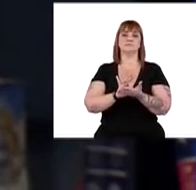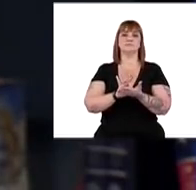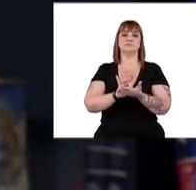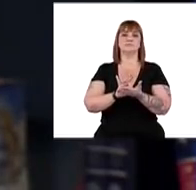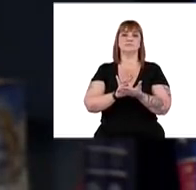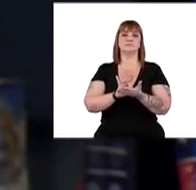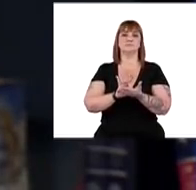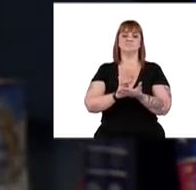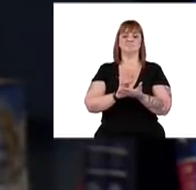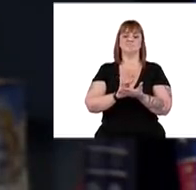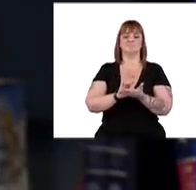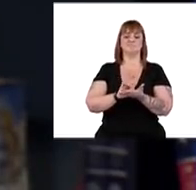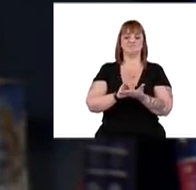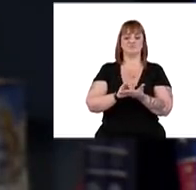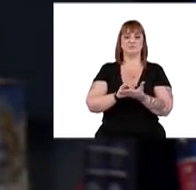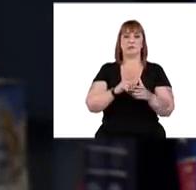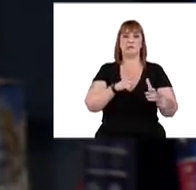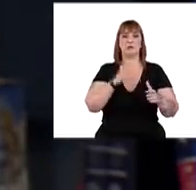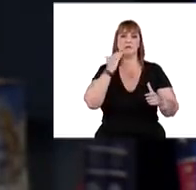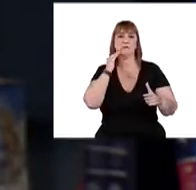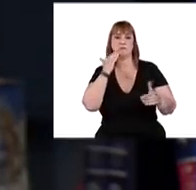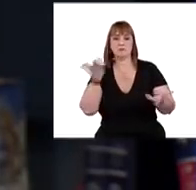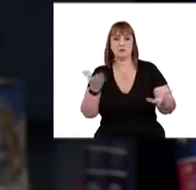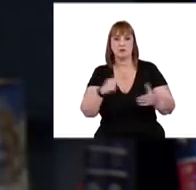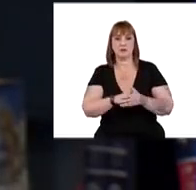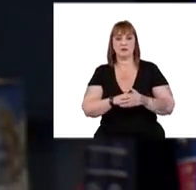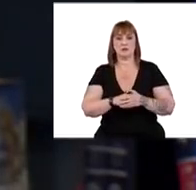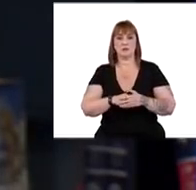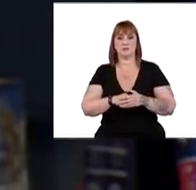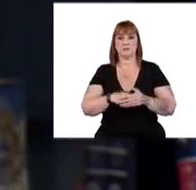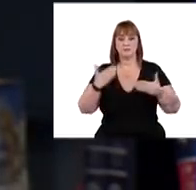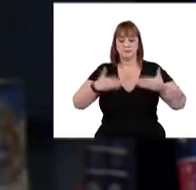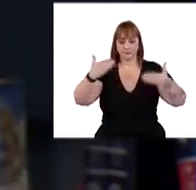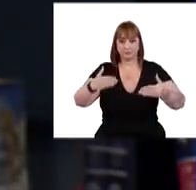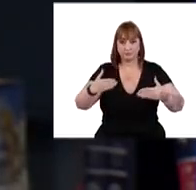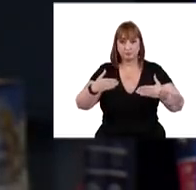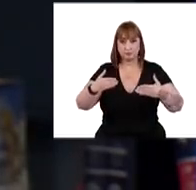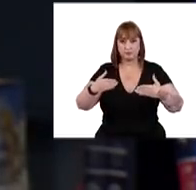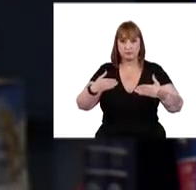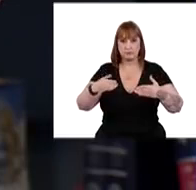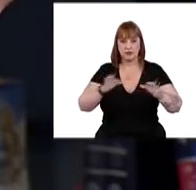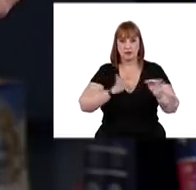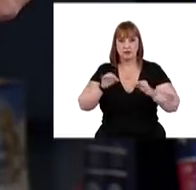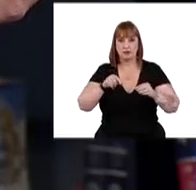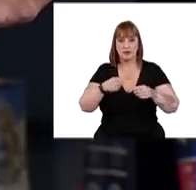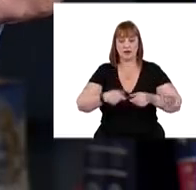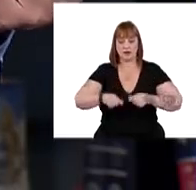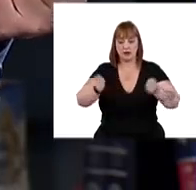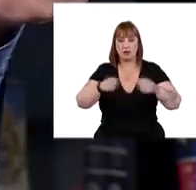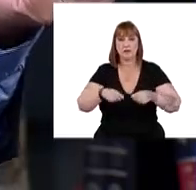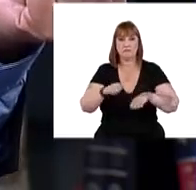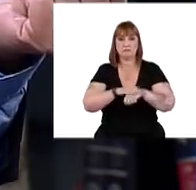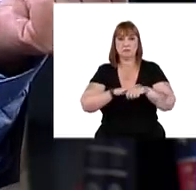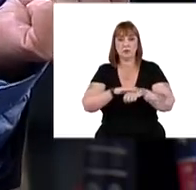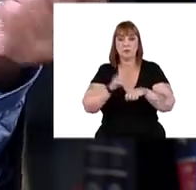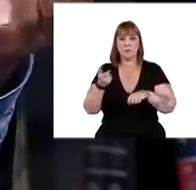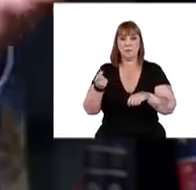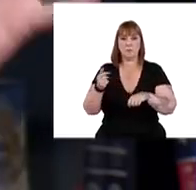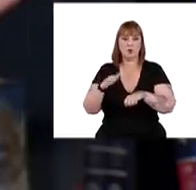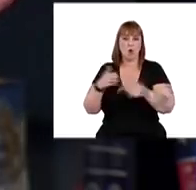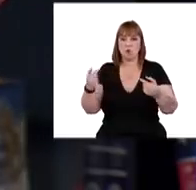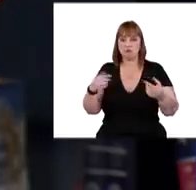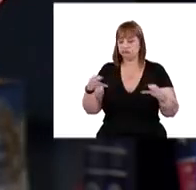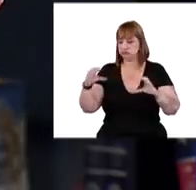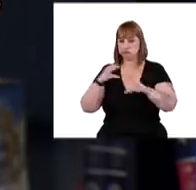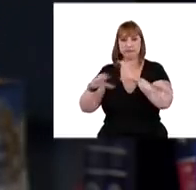uma truncagem. O Ministério do Planejamento é o Ministério da Despesa, que pouco fala com o Ministério da Fazenda hoje,